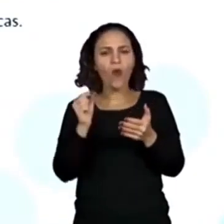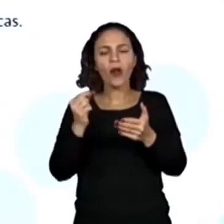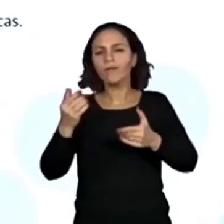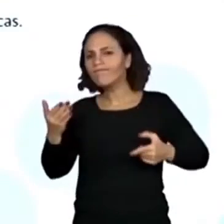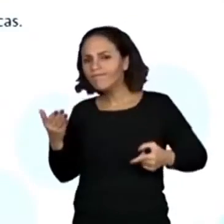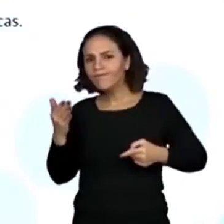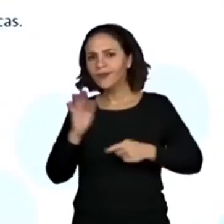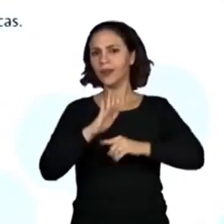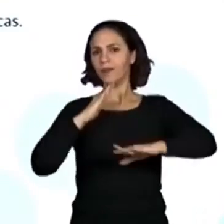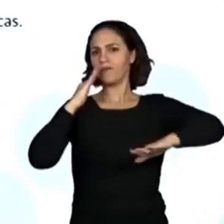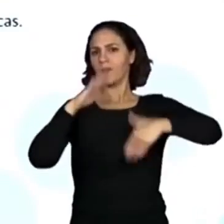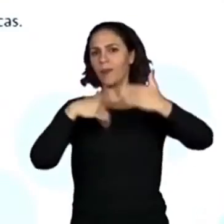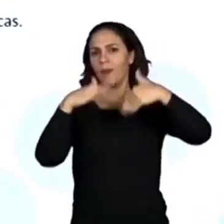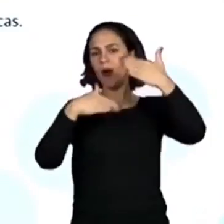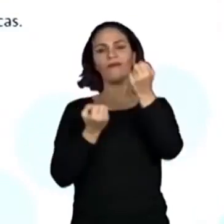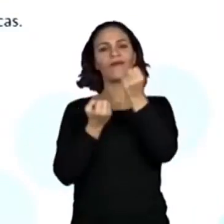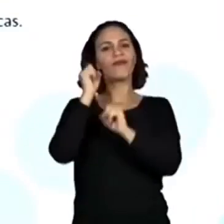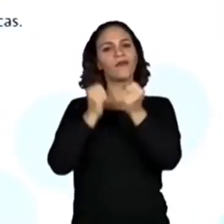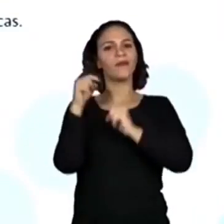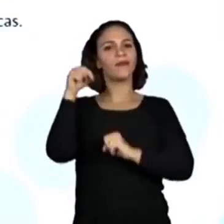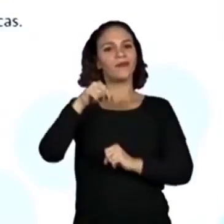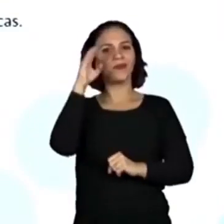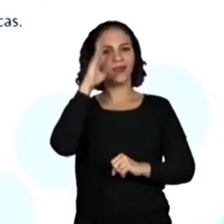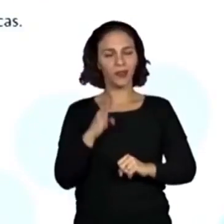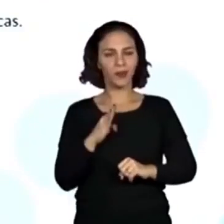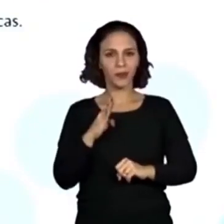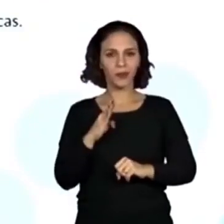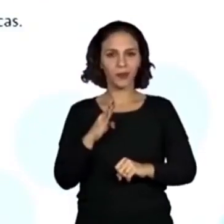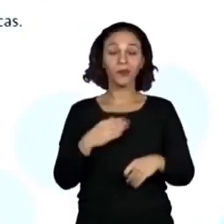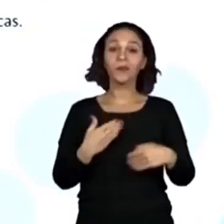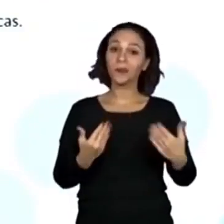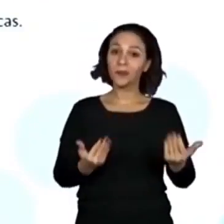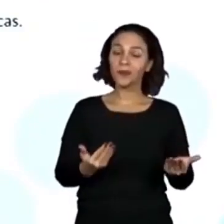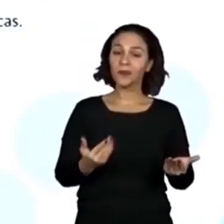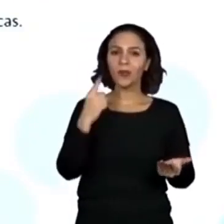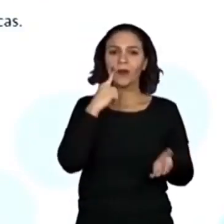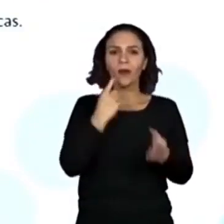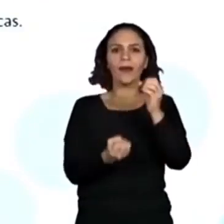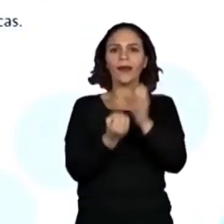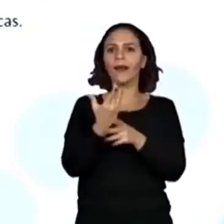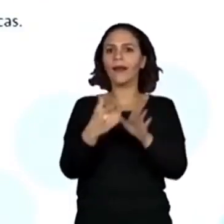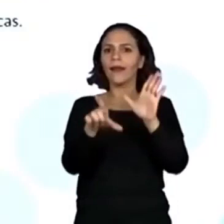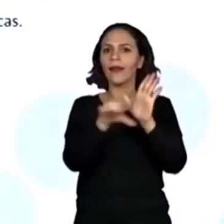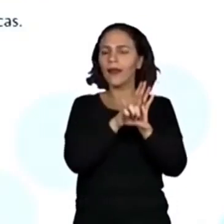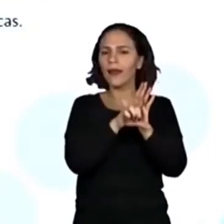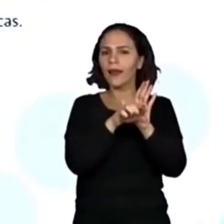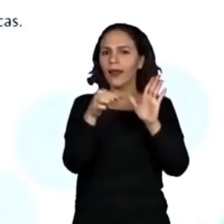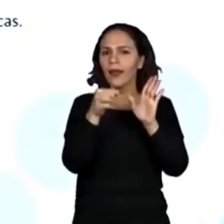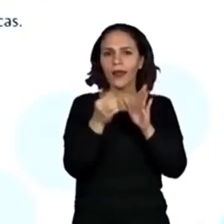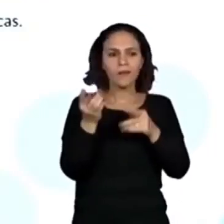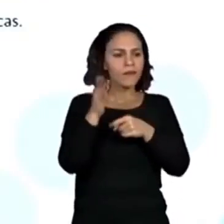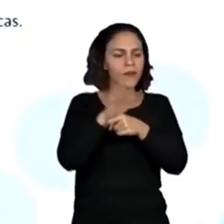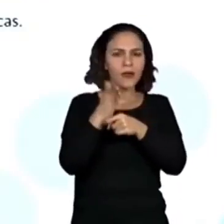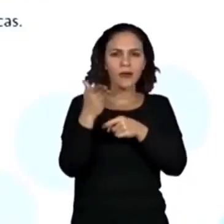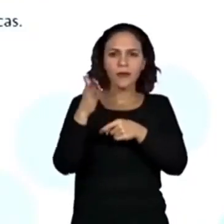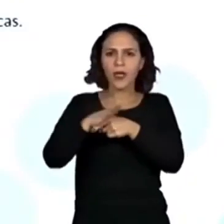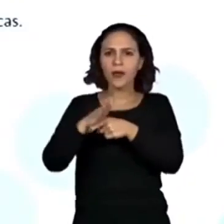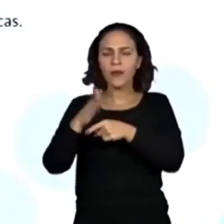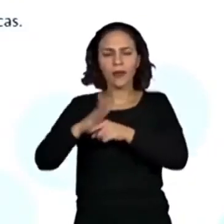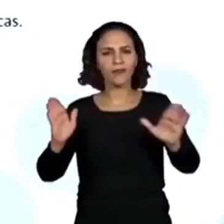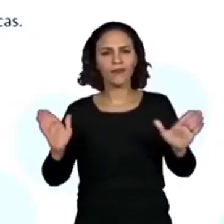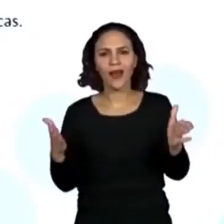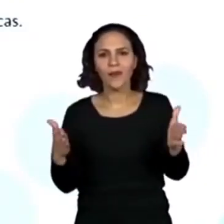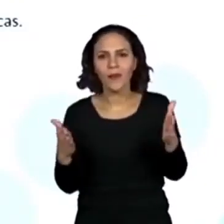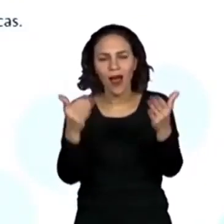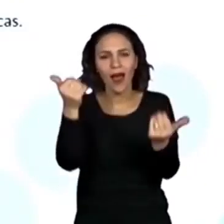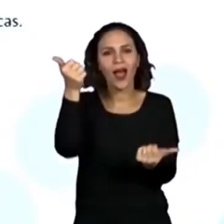para o desenvolvimento industrial brasileiro. Então, veja bem, criar leis que favorecem, que permitem, que